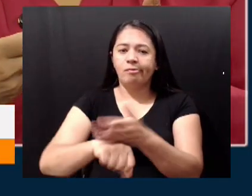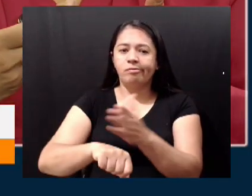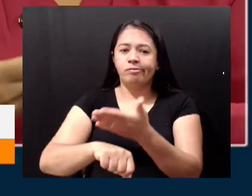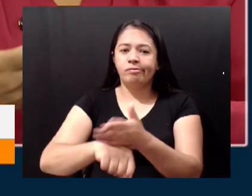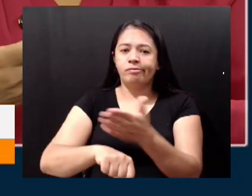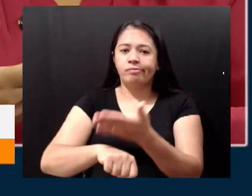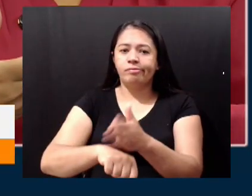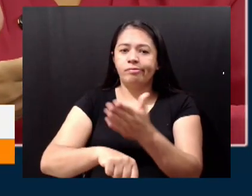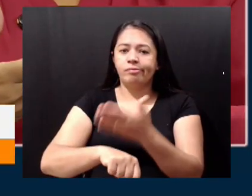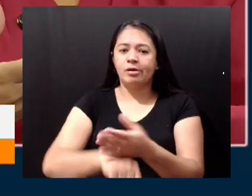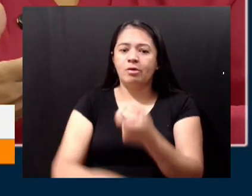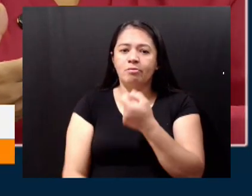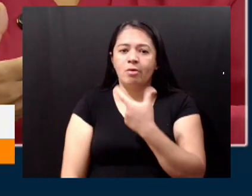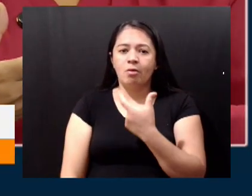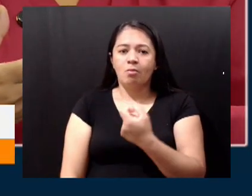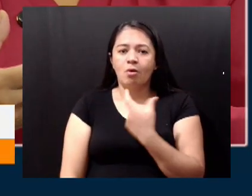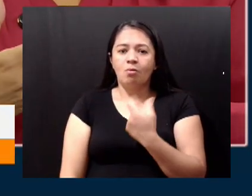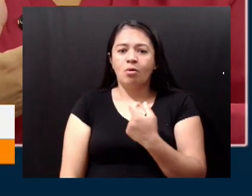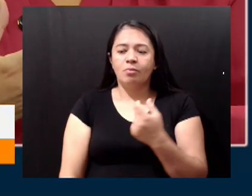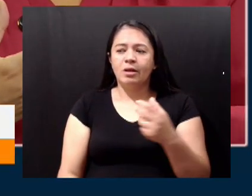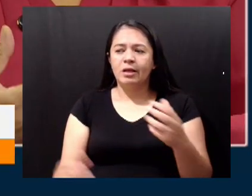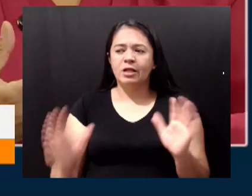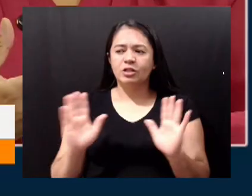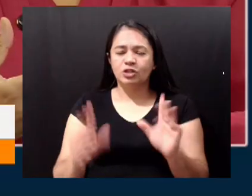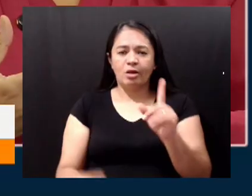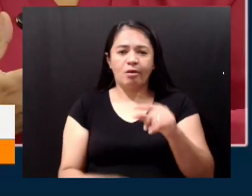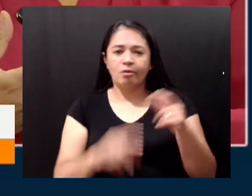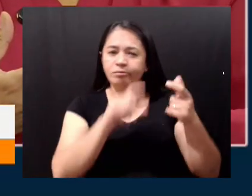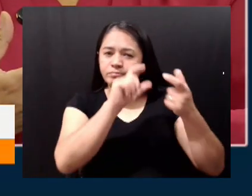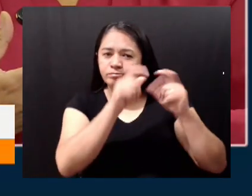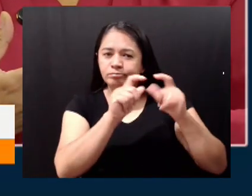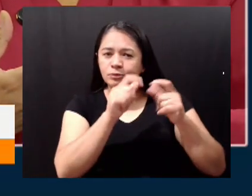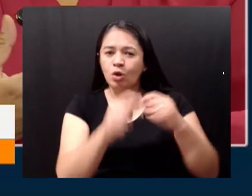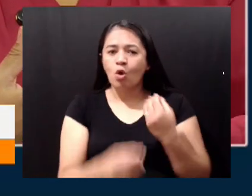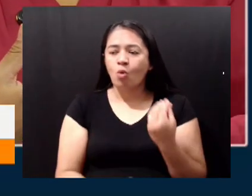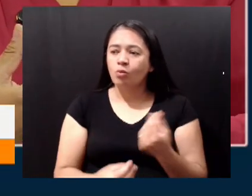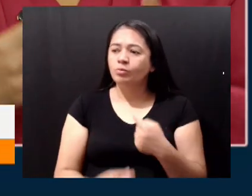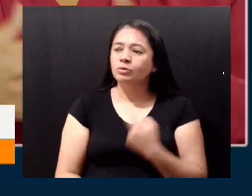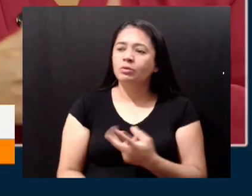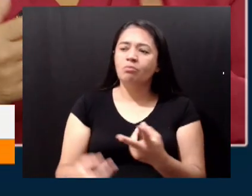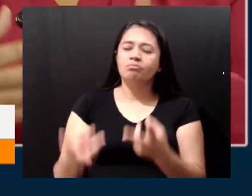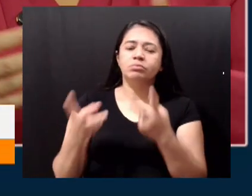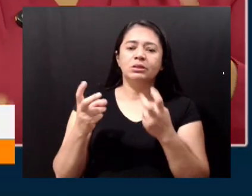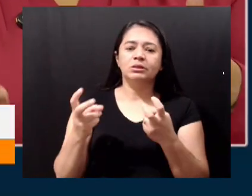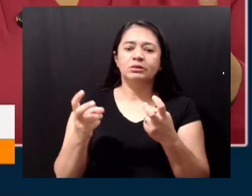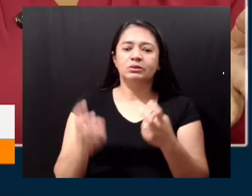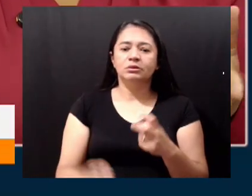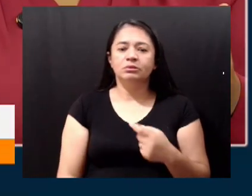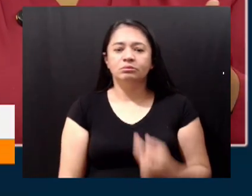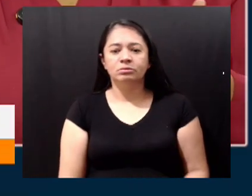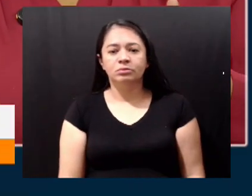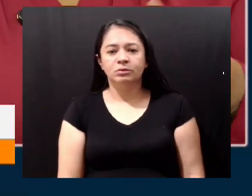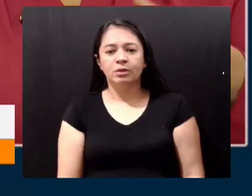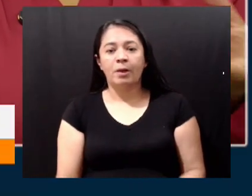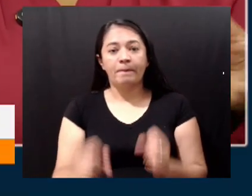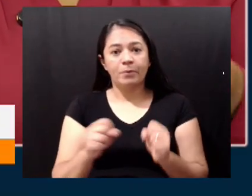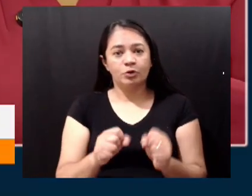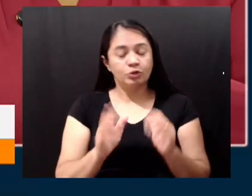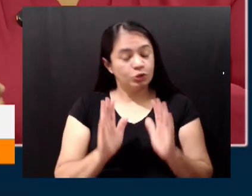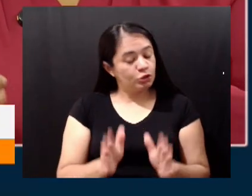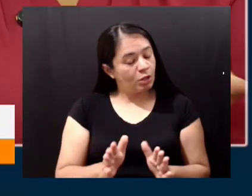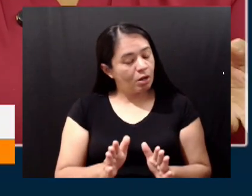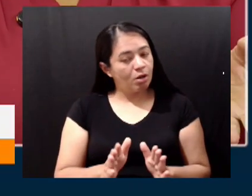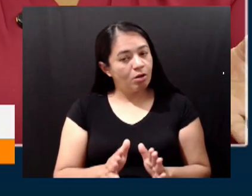um transtorno mesmo? Como que a Uhum. gente entende que a gente pode estar tendo aí esse